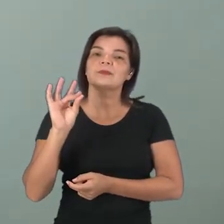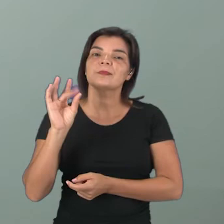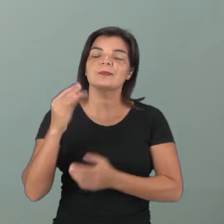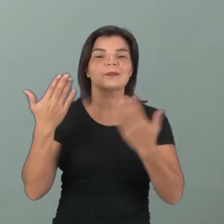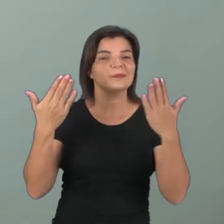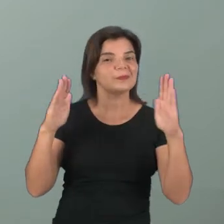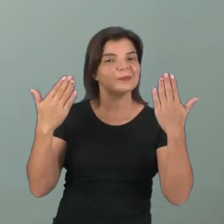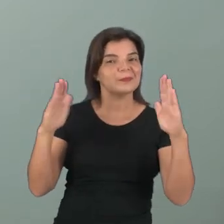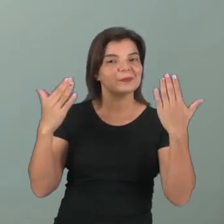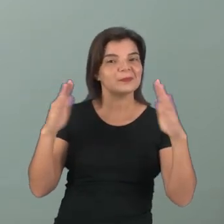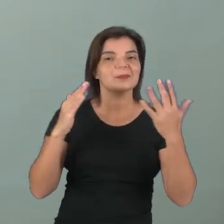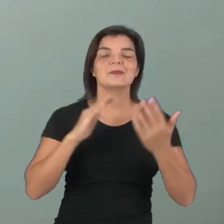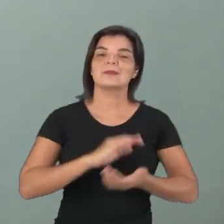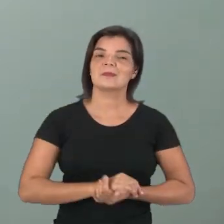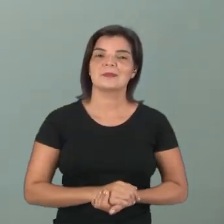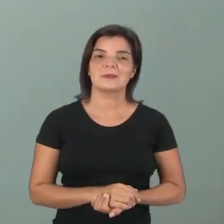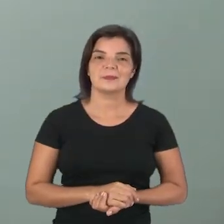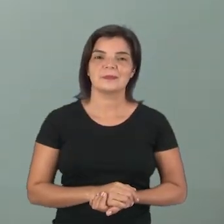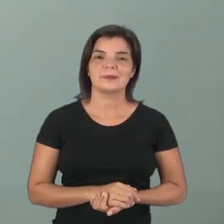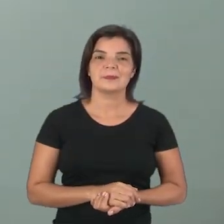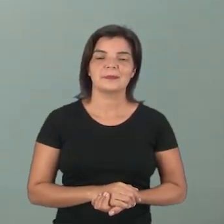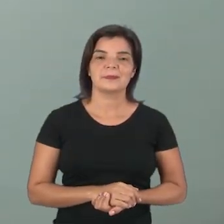cola, parabéns!